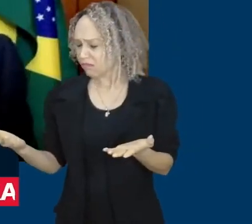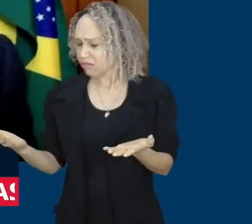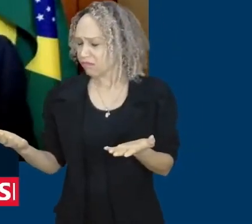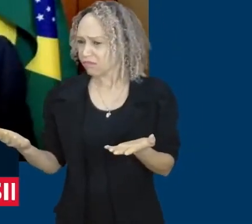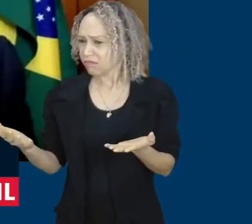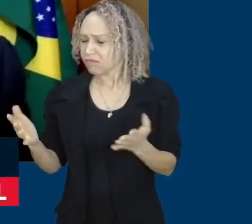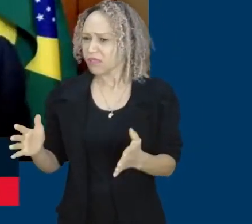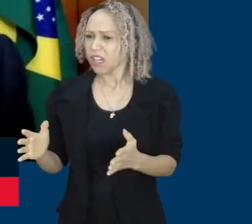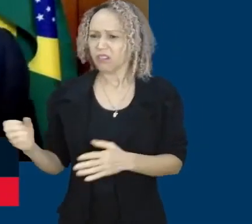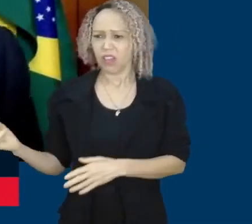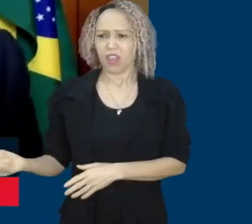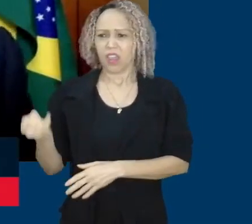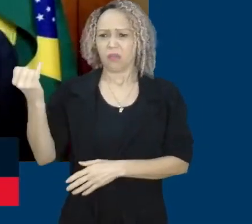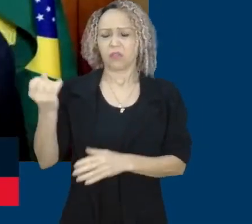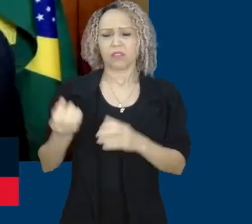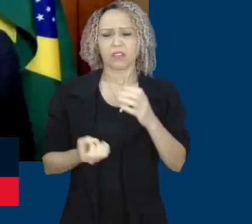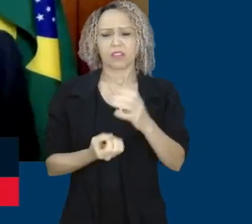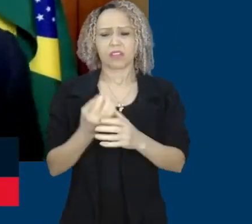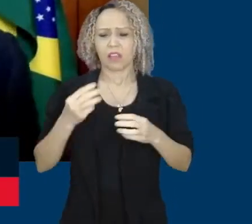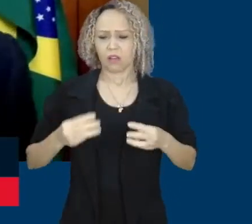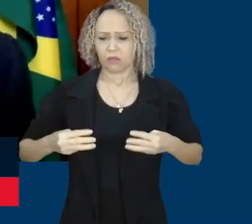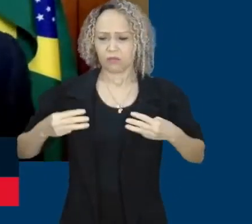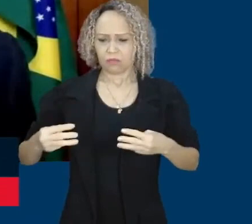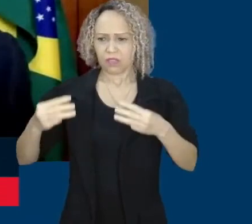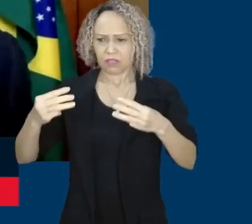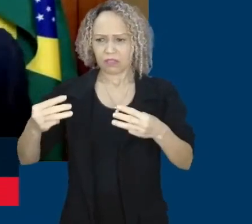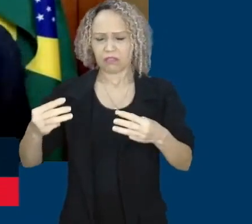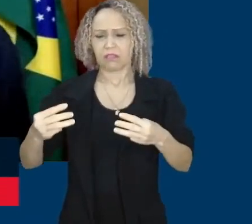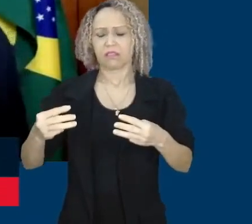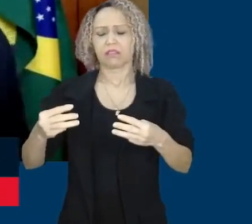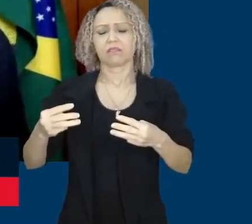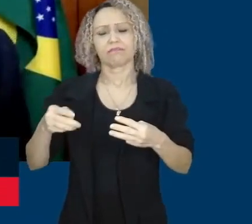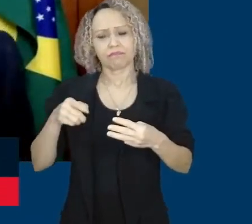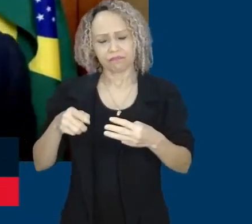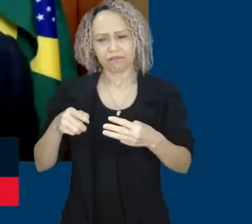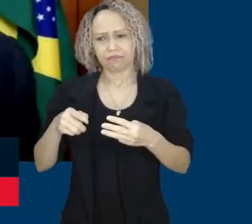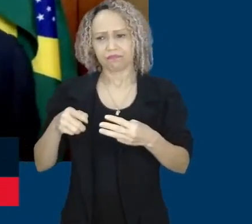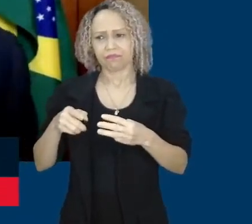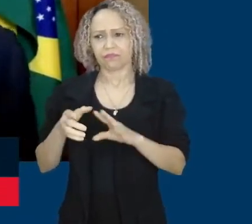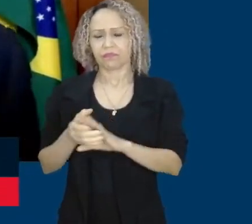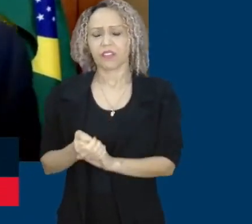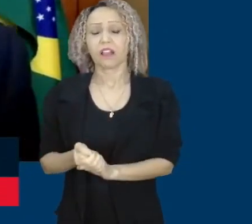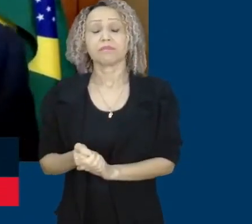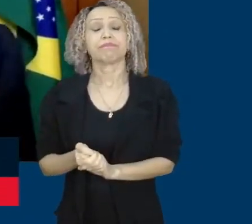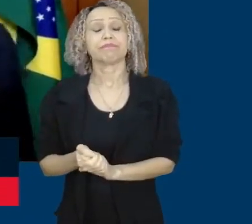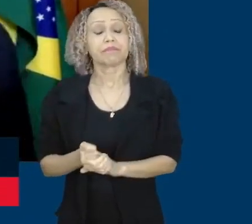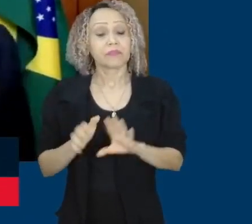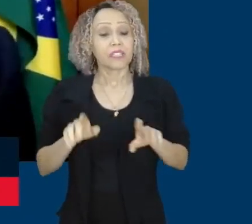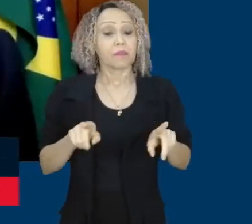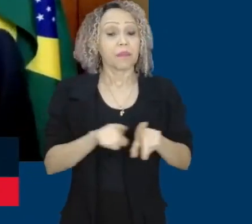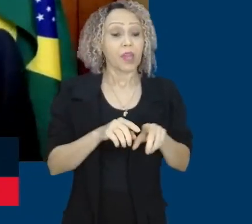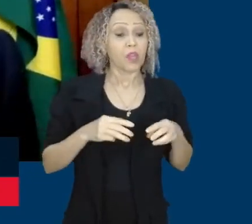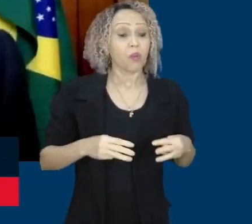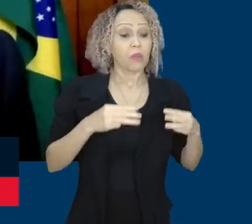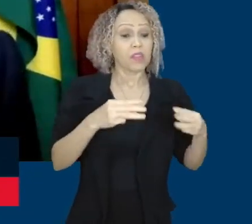fundamental esses ministérios. Ministério do Acompanhamento da Autoridade Climática, juntamente com o Ministério do Meio